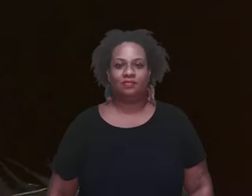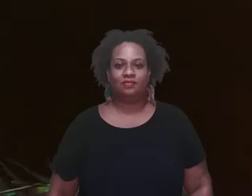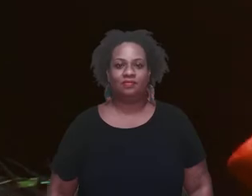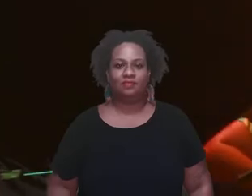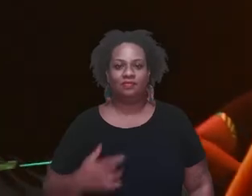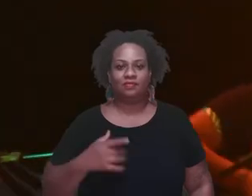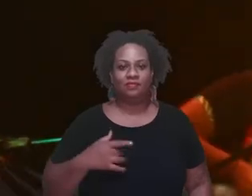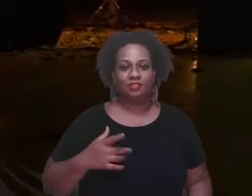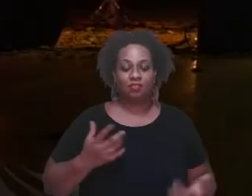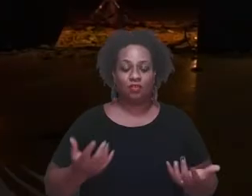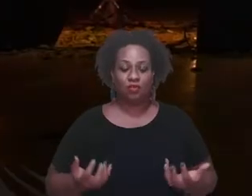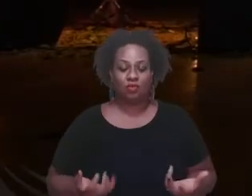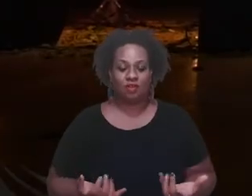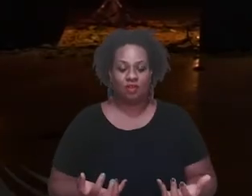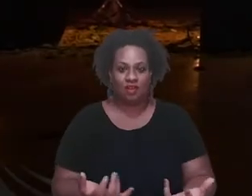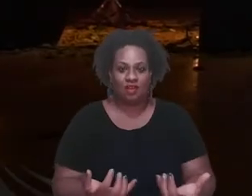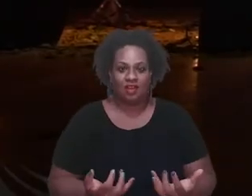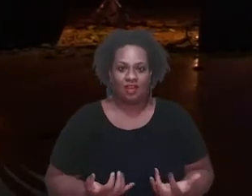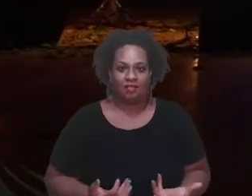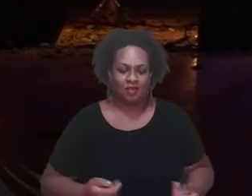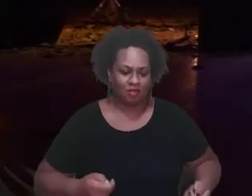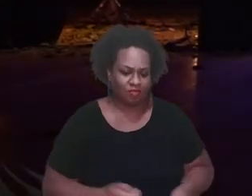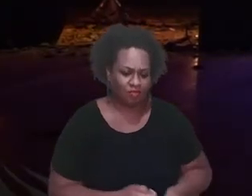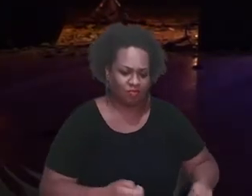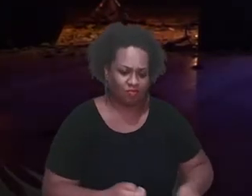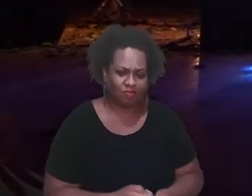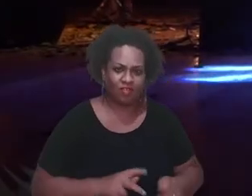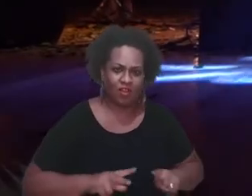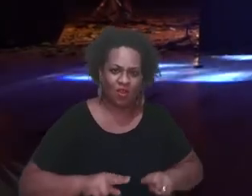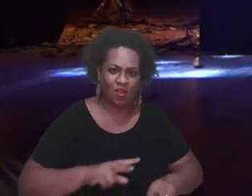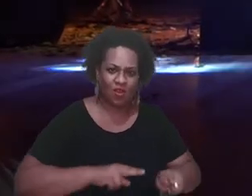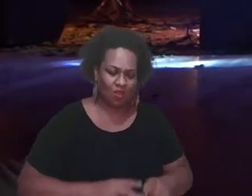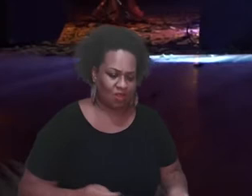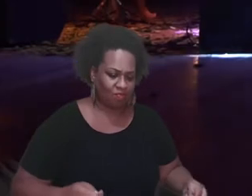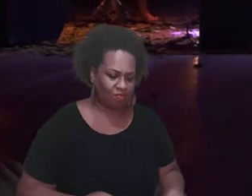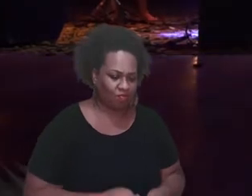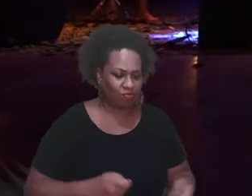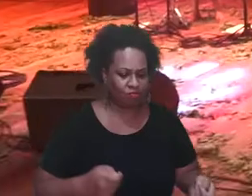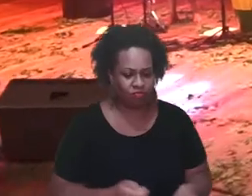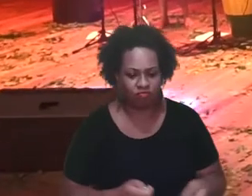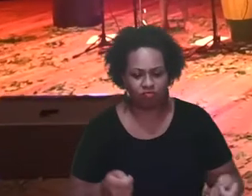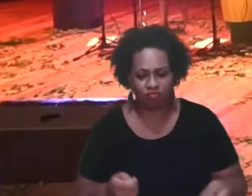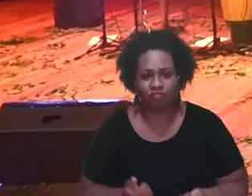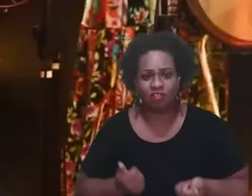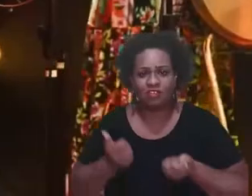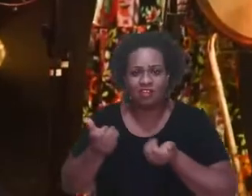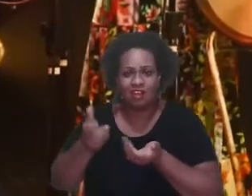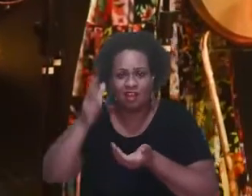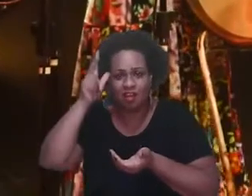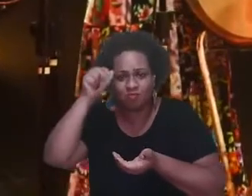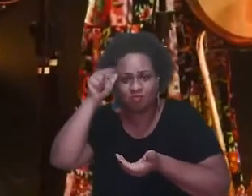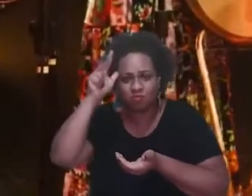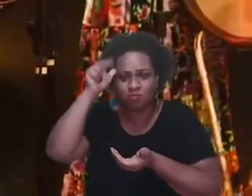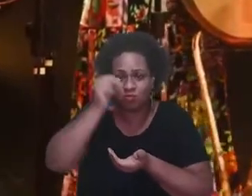o meu vai cortar capim eu vou cortar capim para meu cavalo comer eu vou cortar